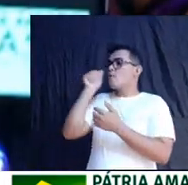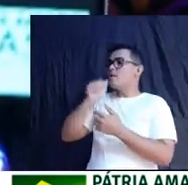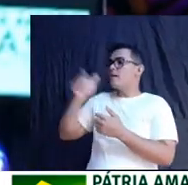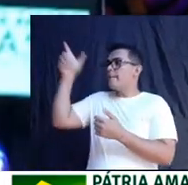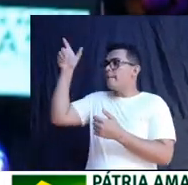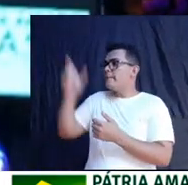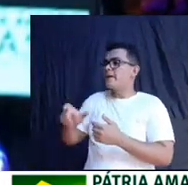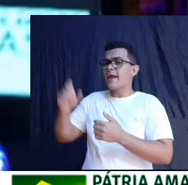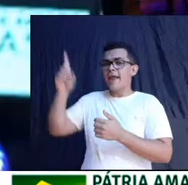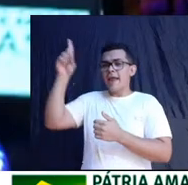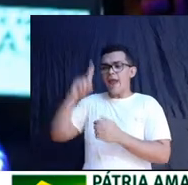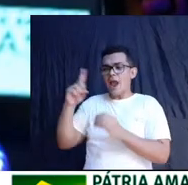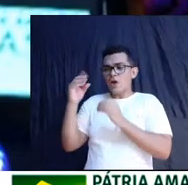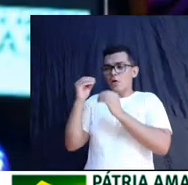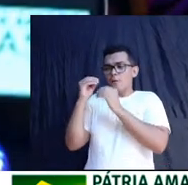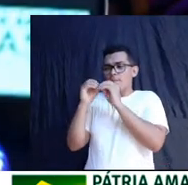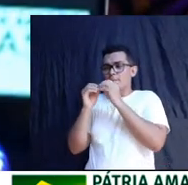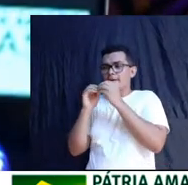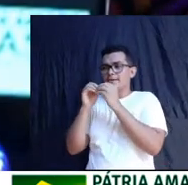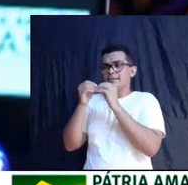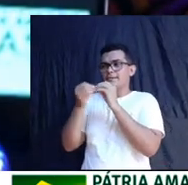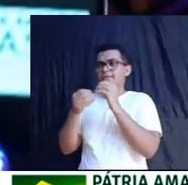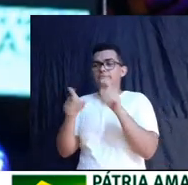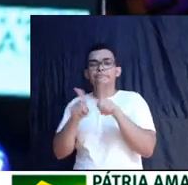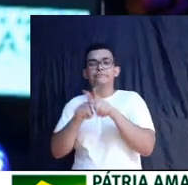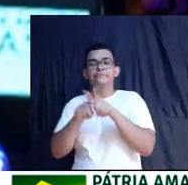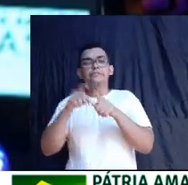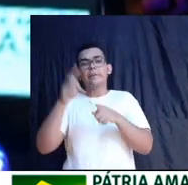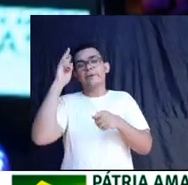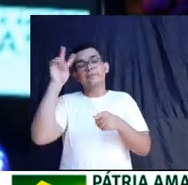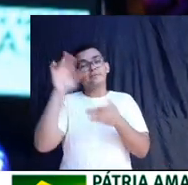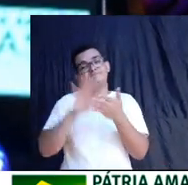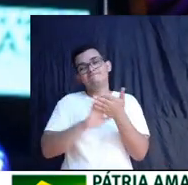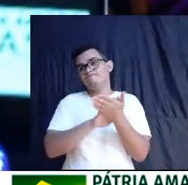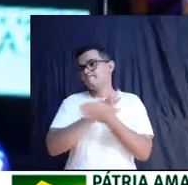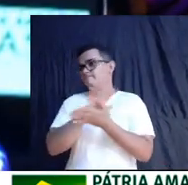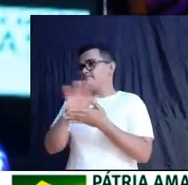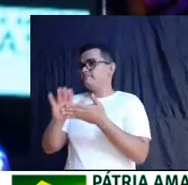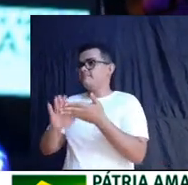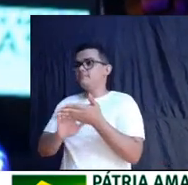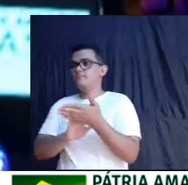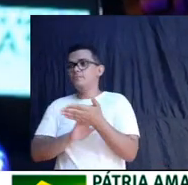daquela mulher, a flor da noite da boate.